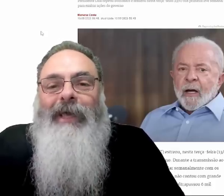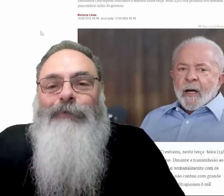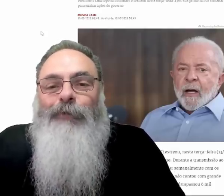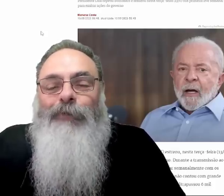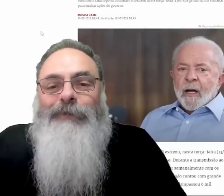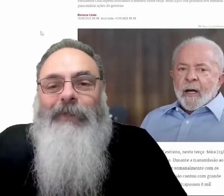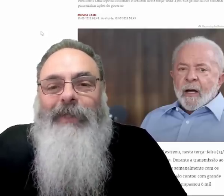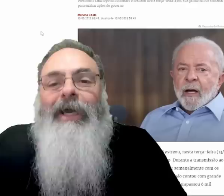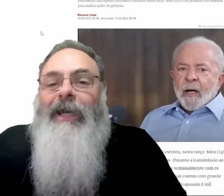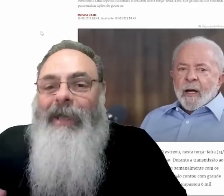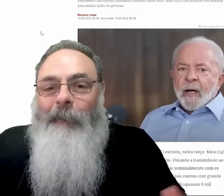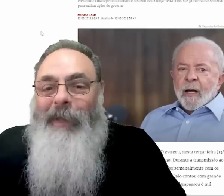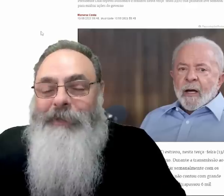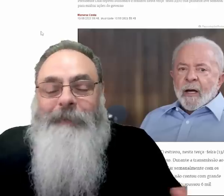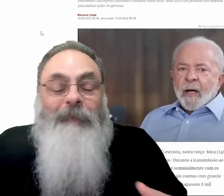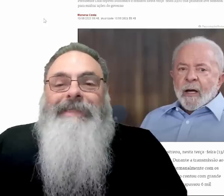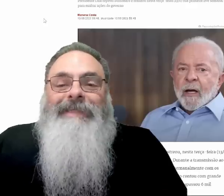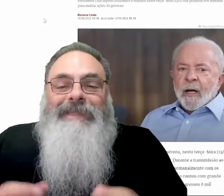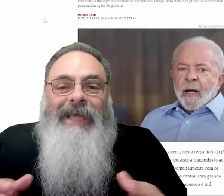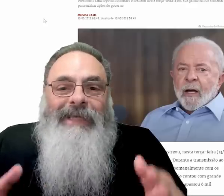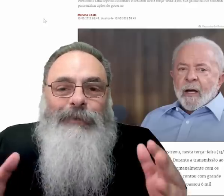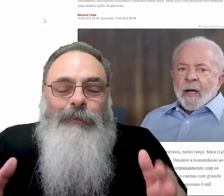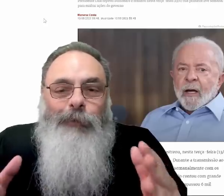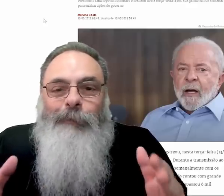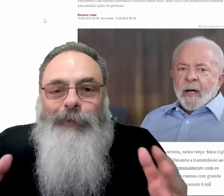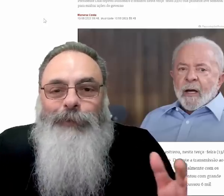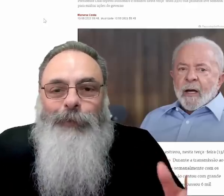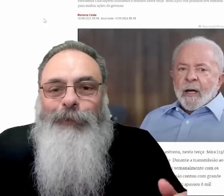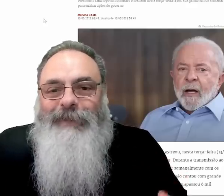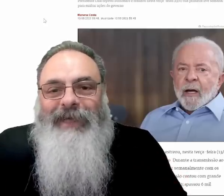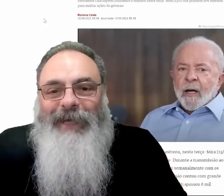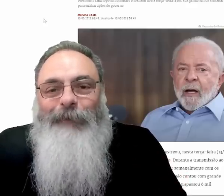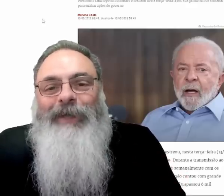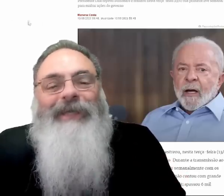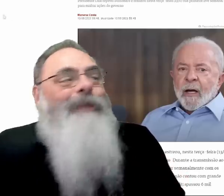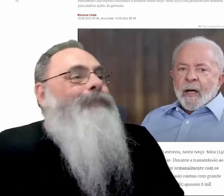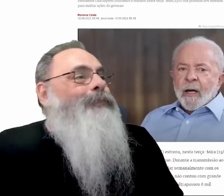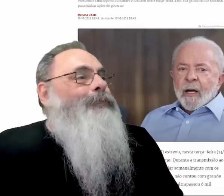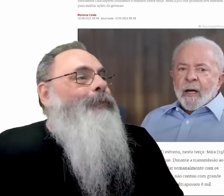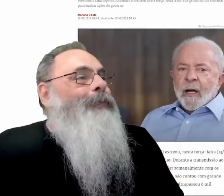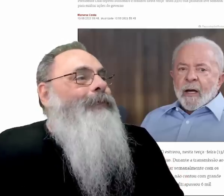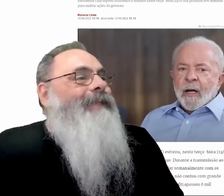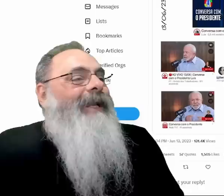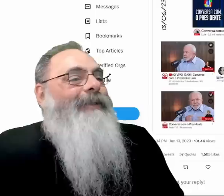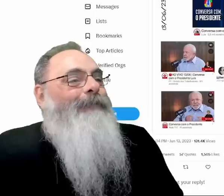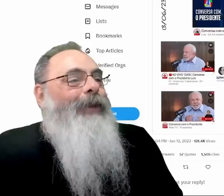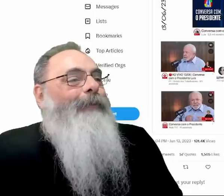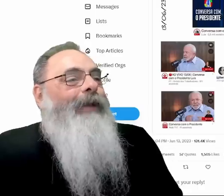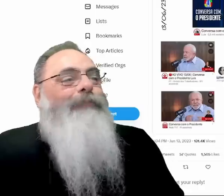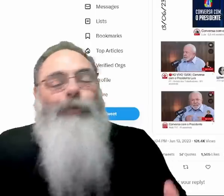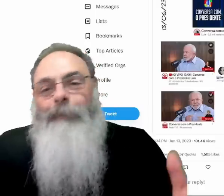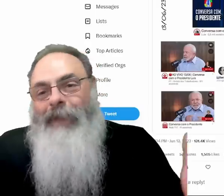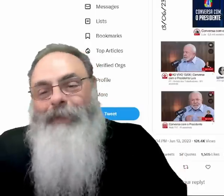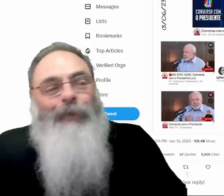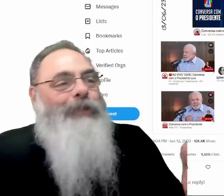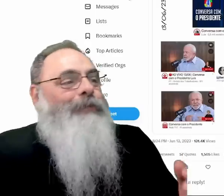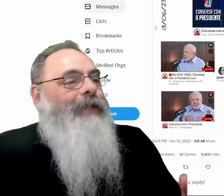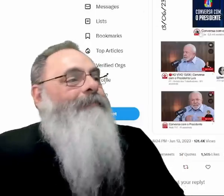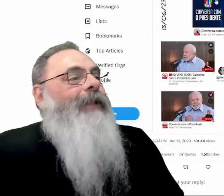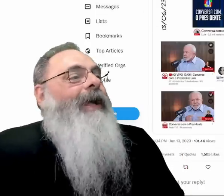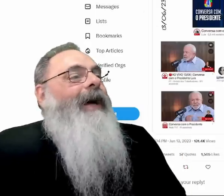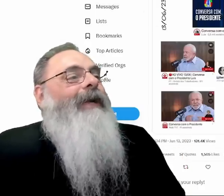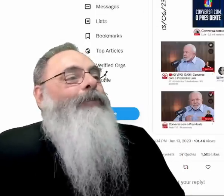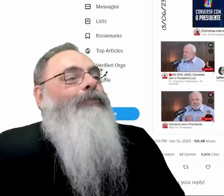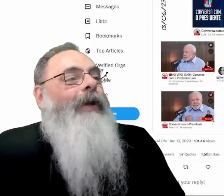das minhas lives que eu faço aqui cara realmente 6.000 pessoas cara olha que absurdo esse cara que vergonha virou meme Lógico